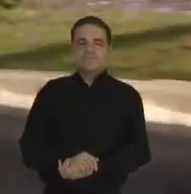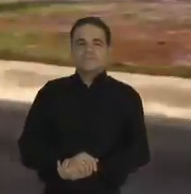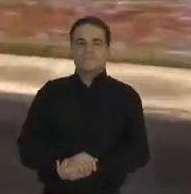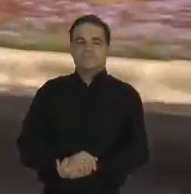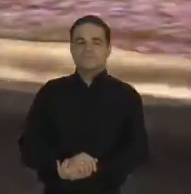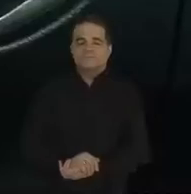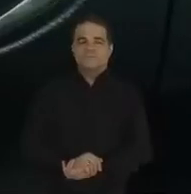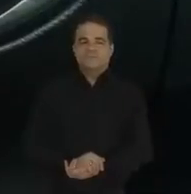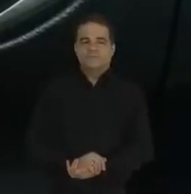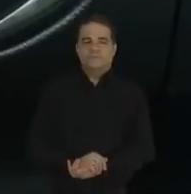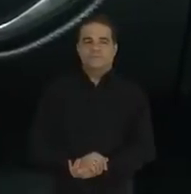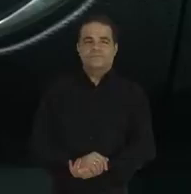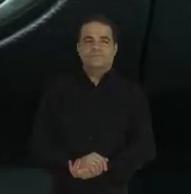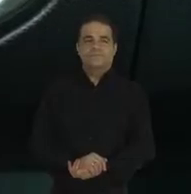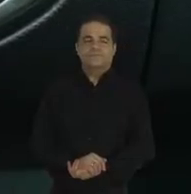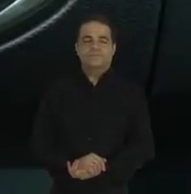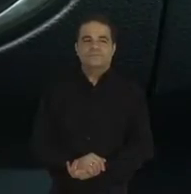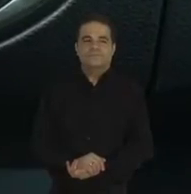E aí